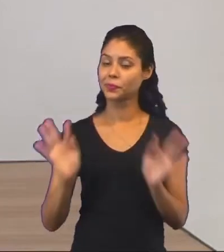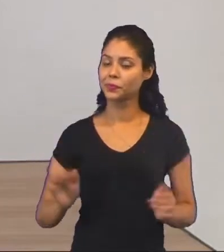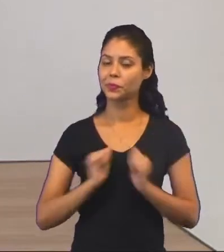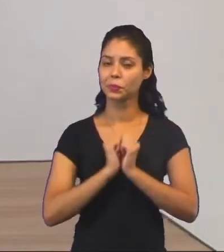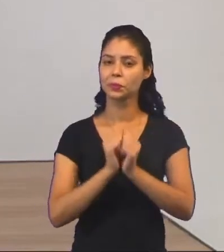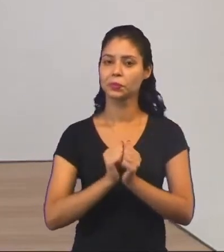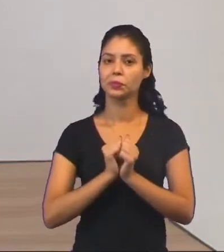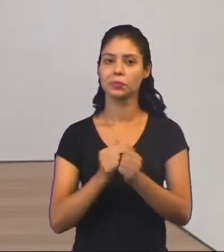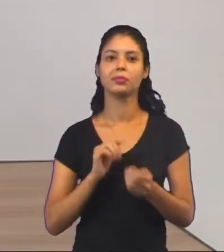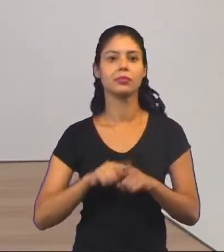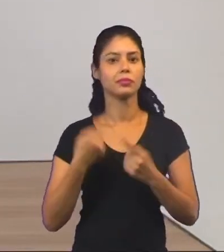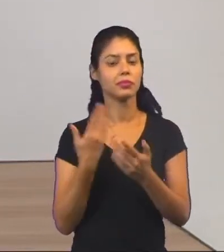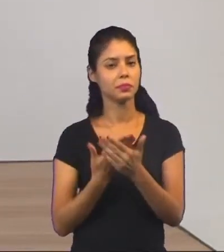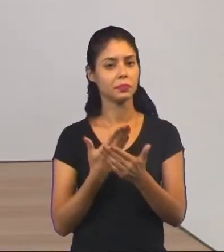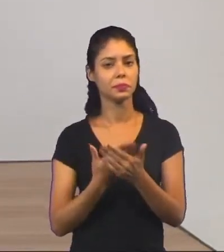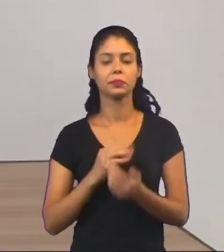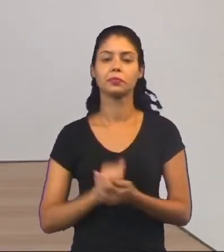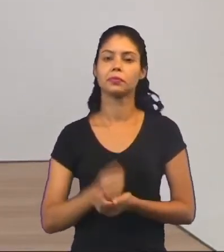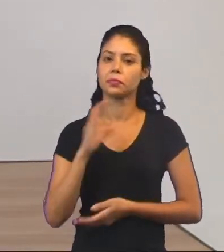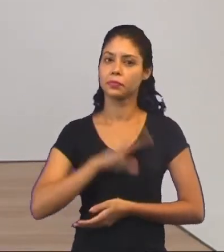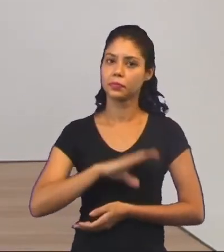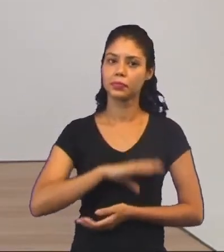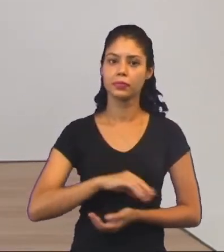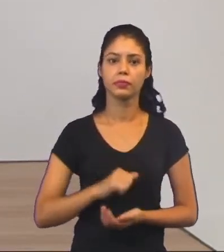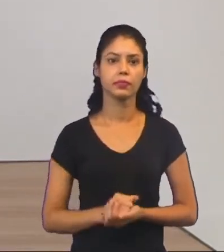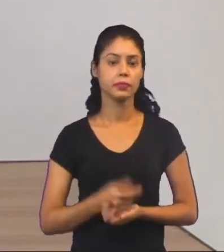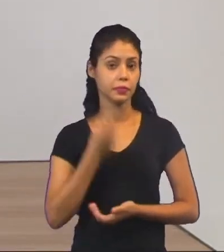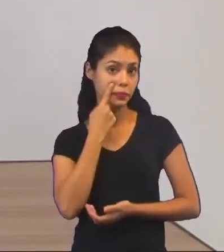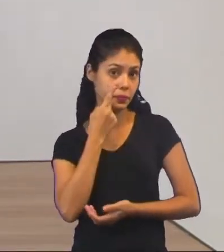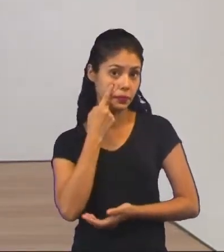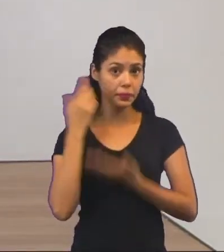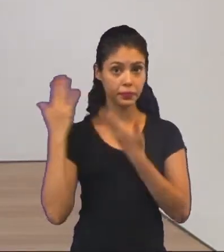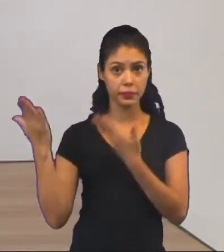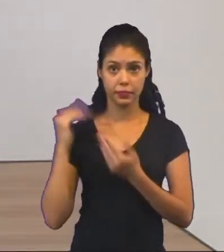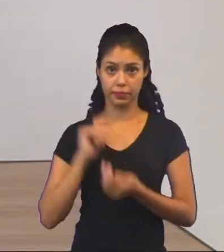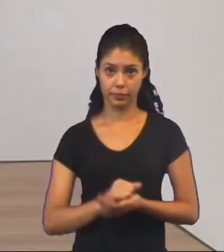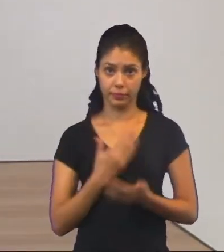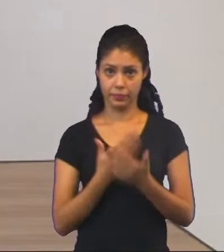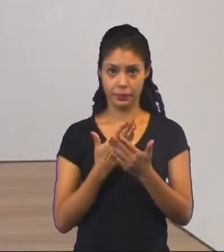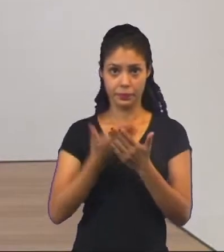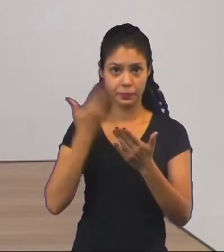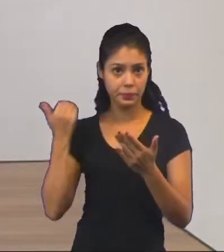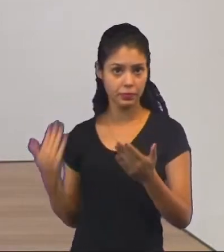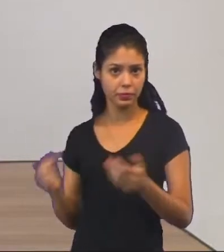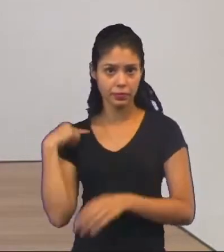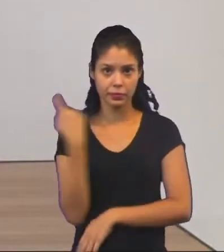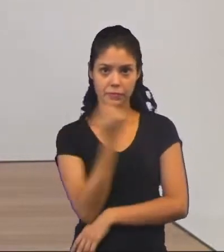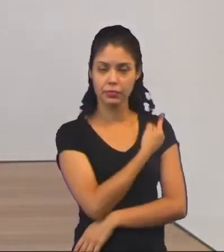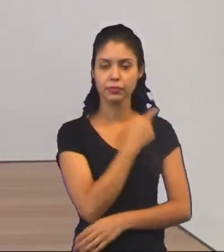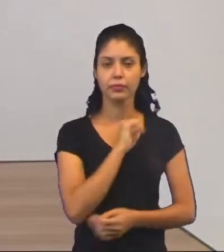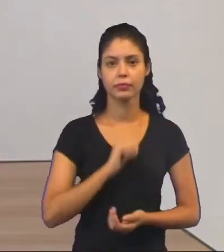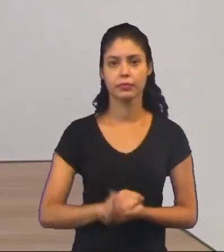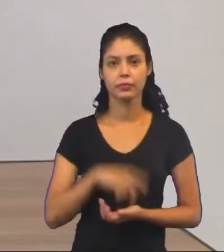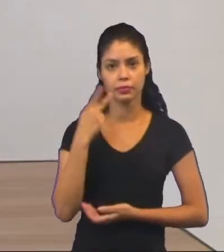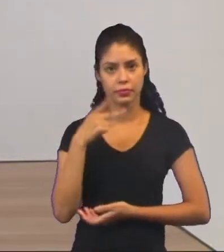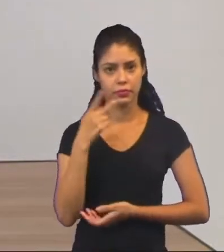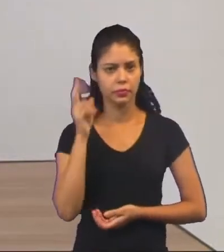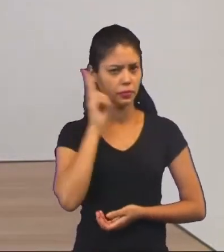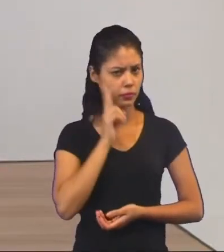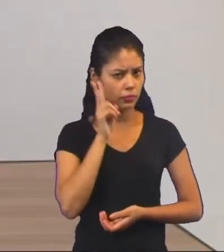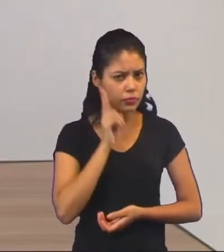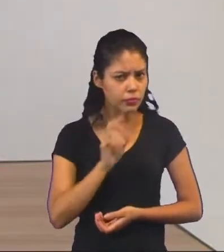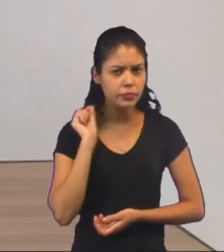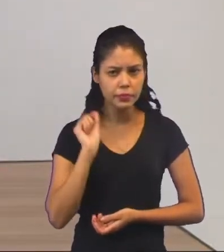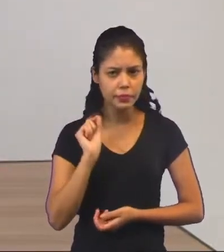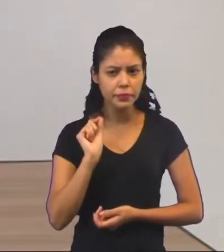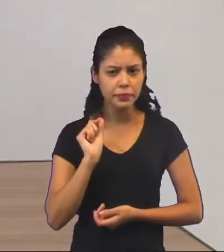estamos aqui hoje juntos para mais uma aula de língua portuguesa. Olhem só, na nossa aula passada nós estávamos falando, alguém lembra sobre o